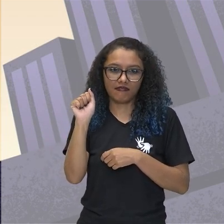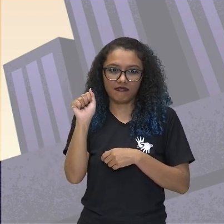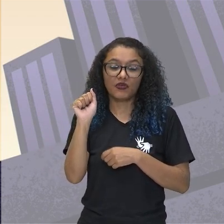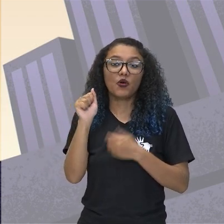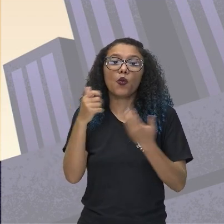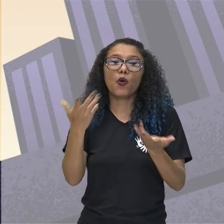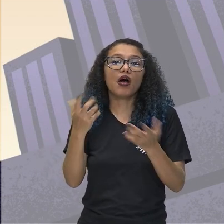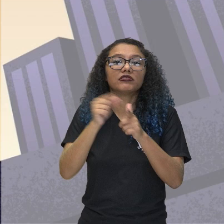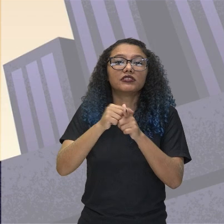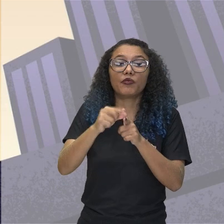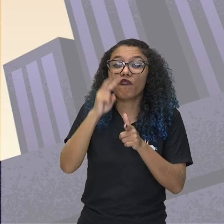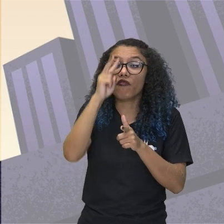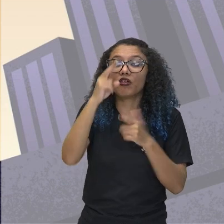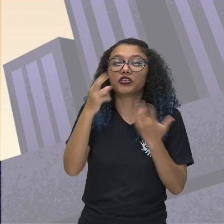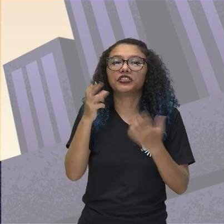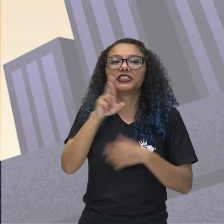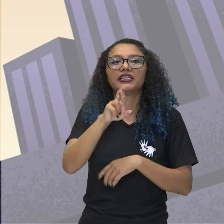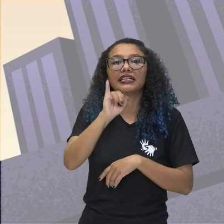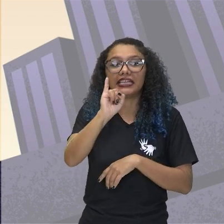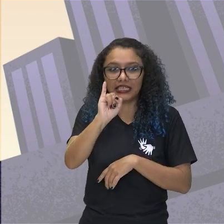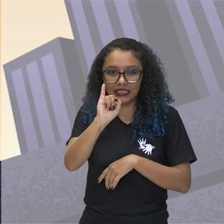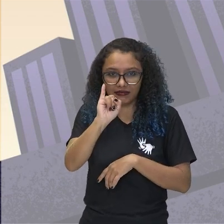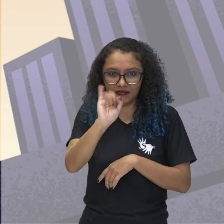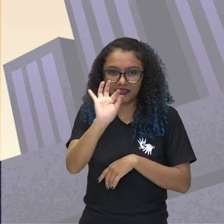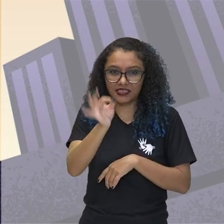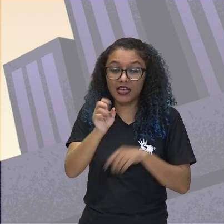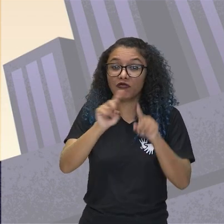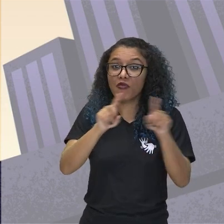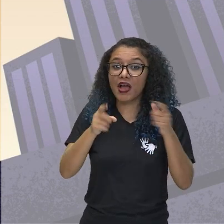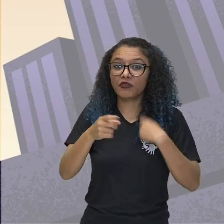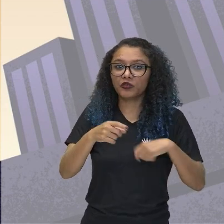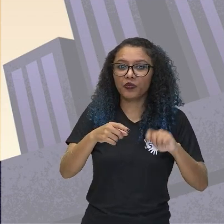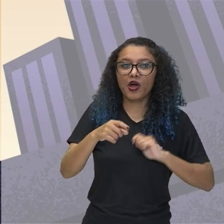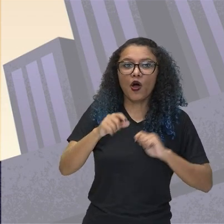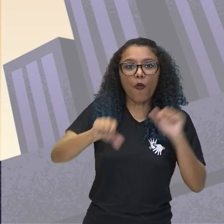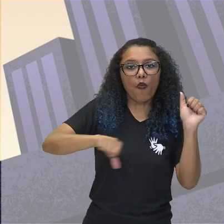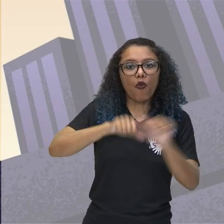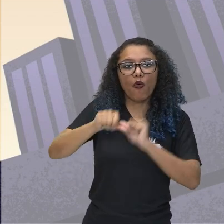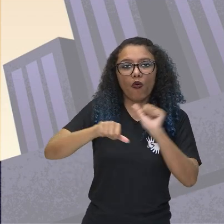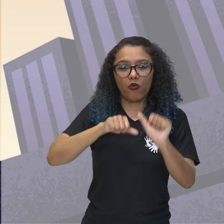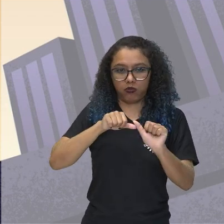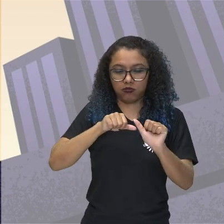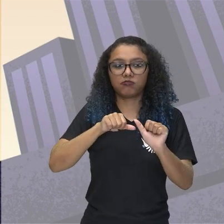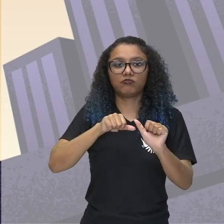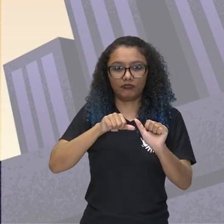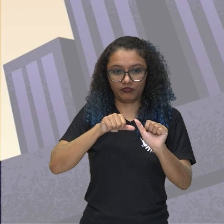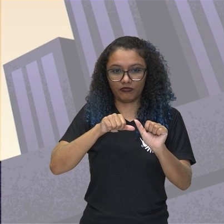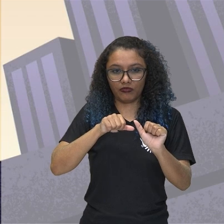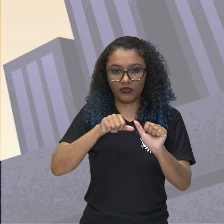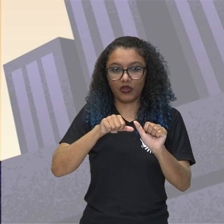tônica. Mas no espanhol ela tem uma posição diferente. Não é periferia, é